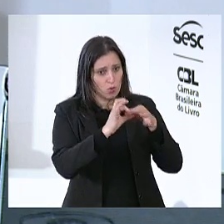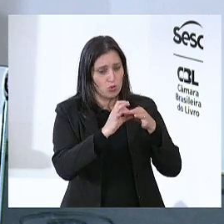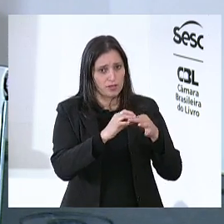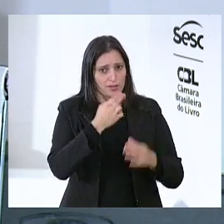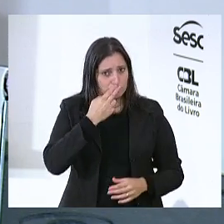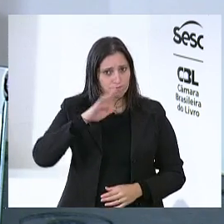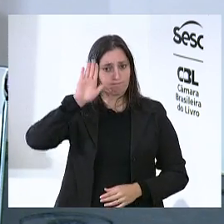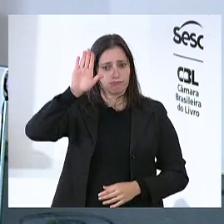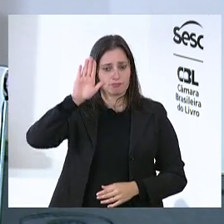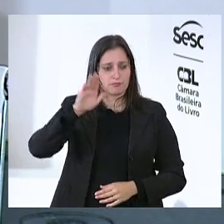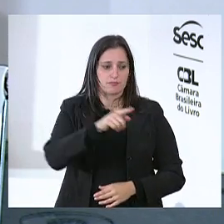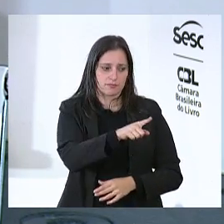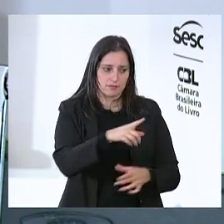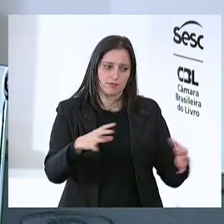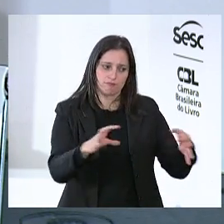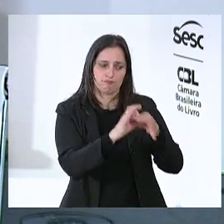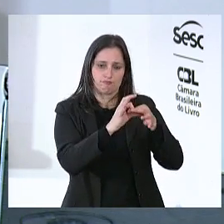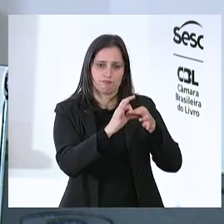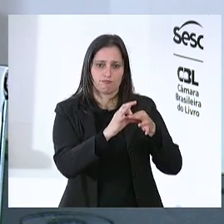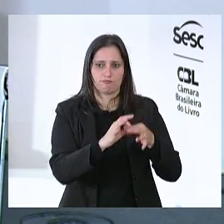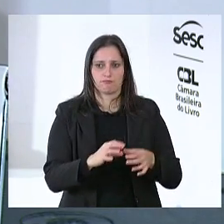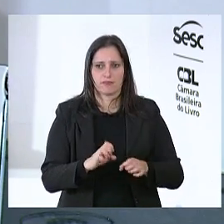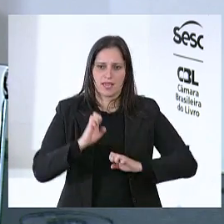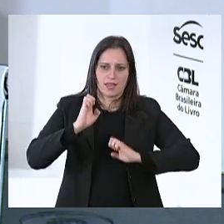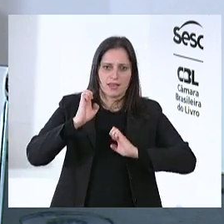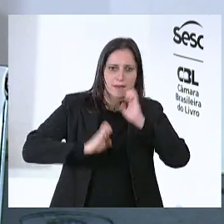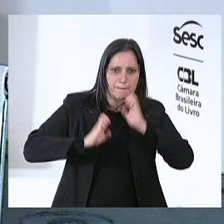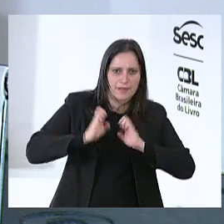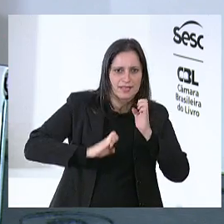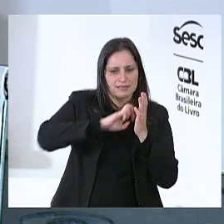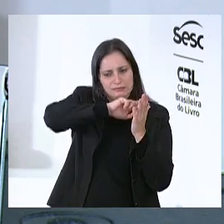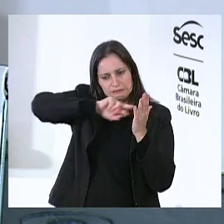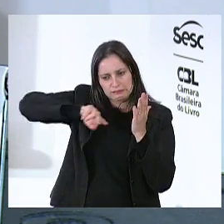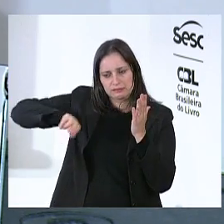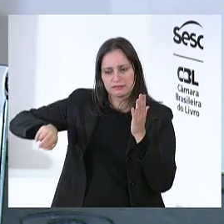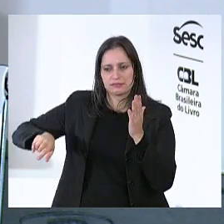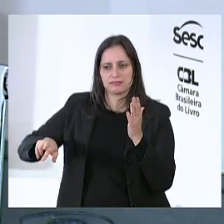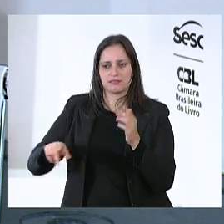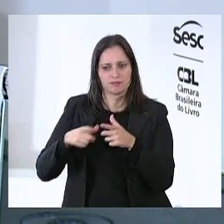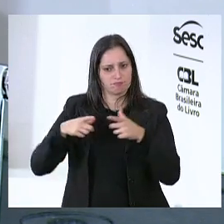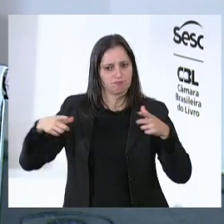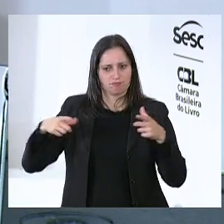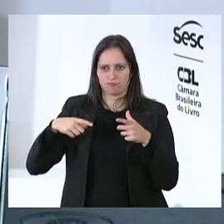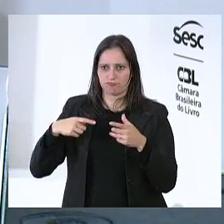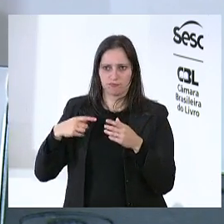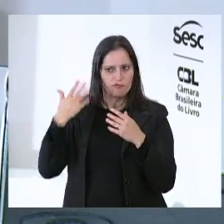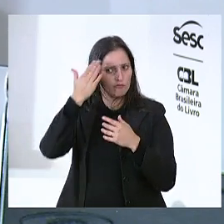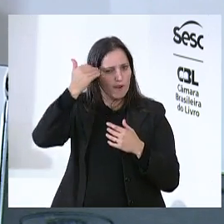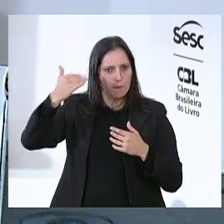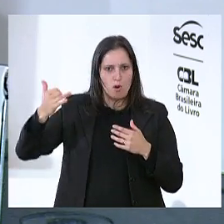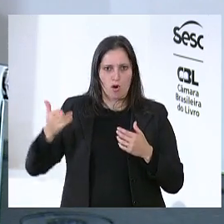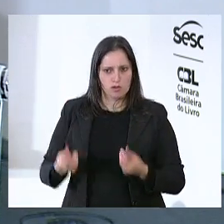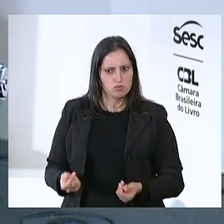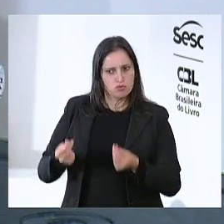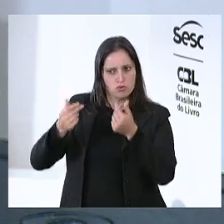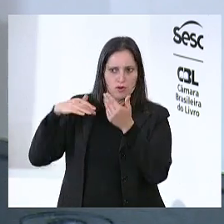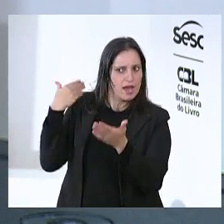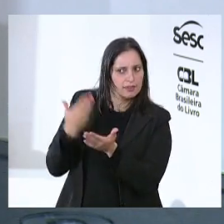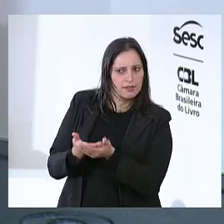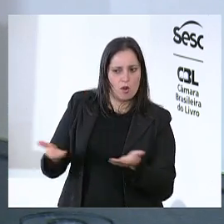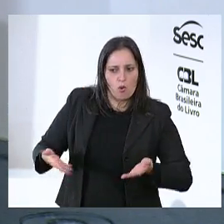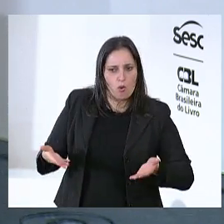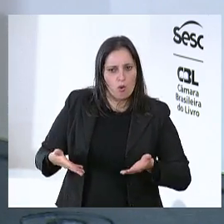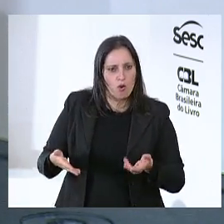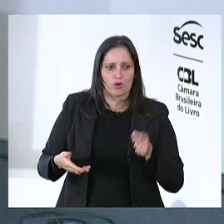Hitler. As grandes empresas, Krupp, Siemens, Farben, todas elas, que estão aí, né? Todas elas